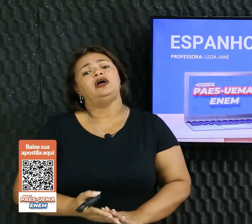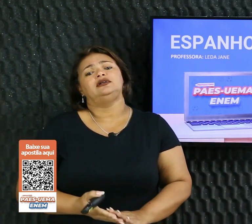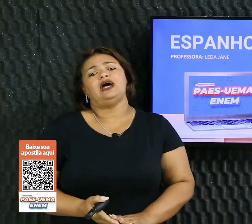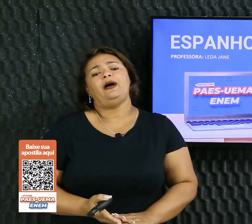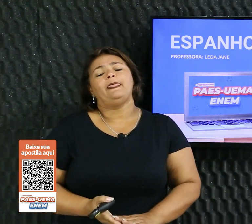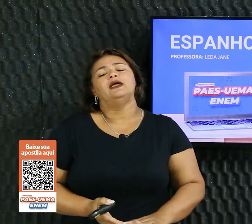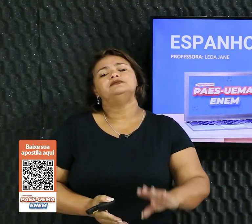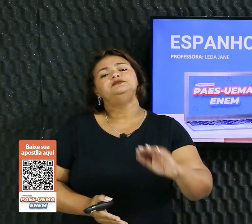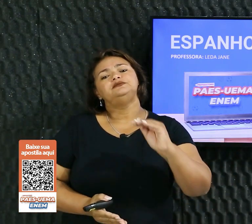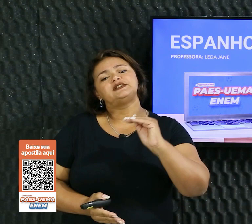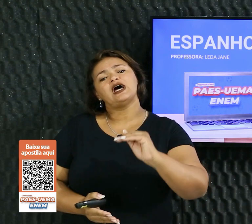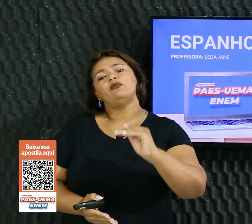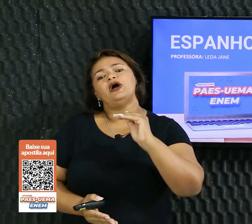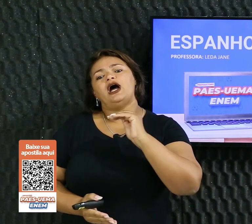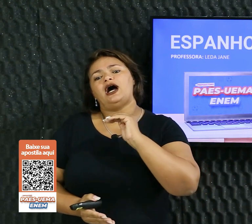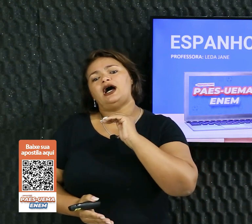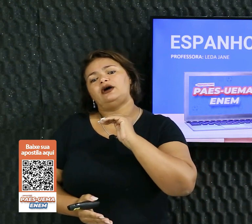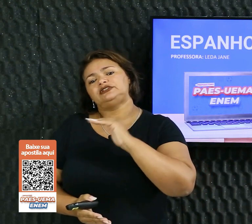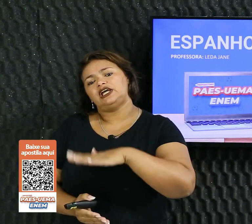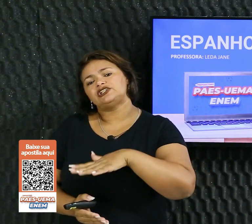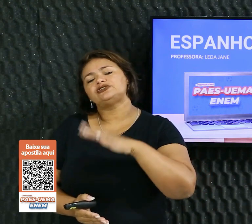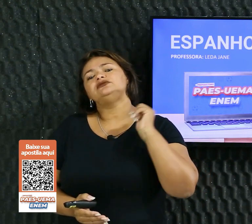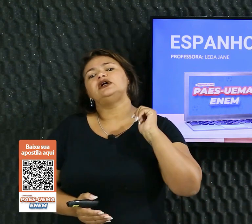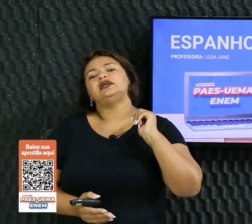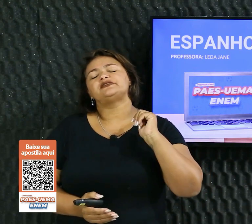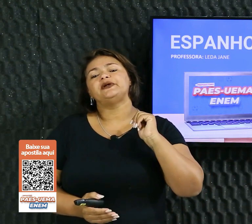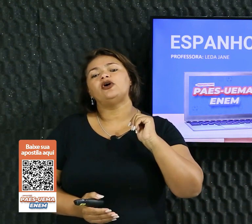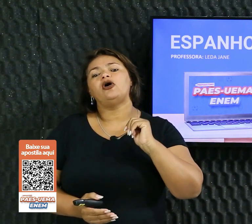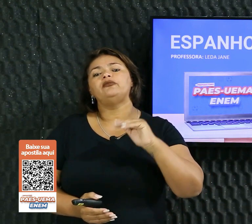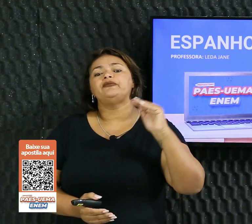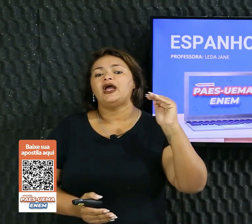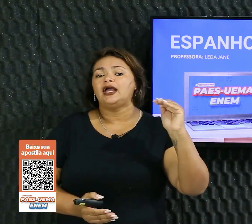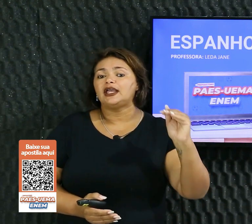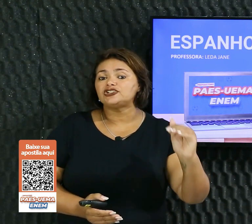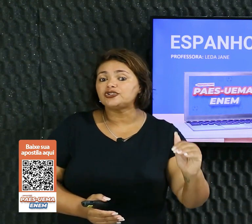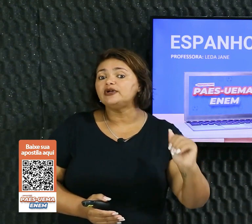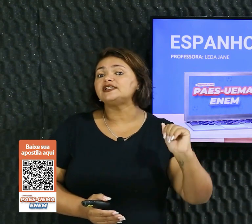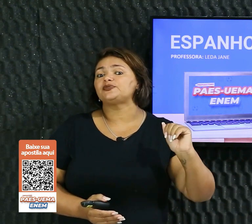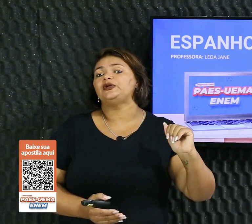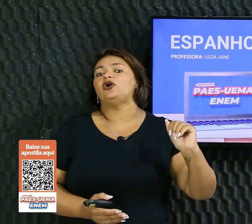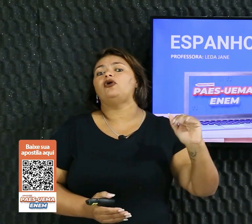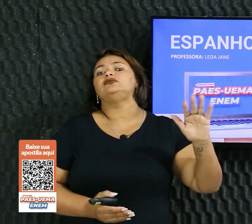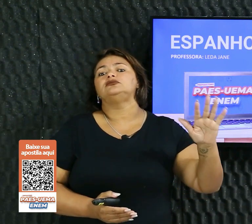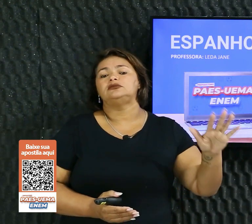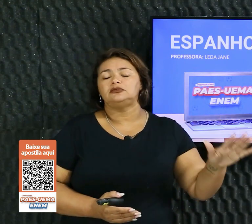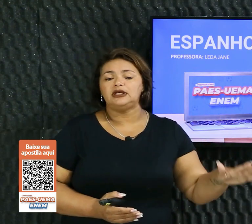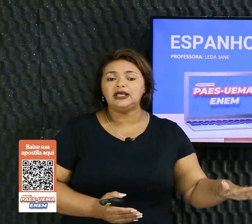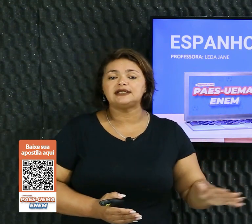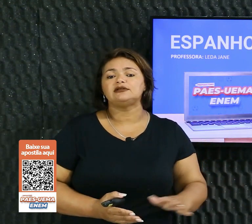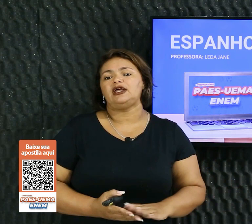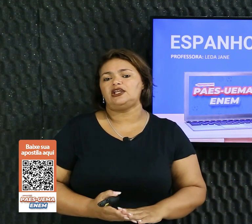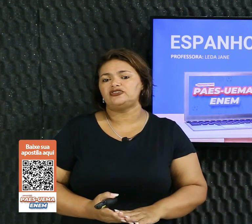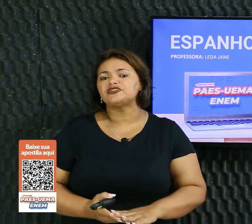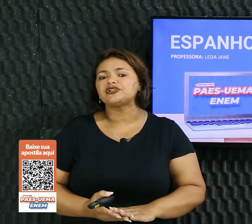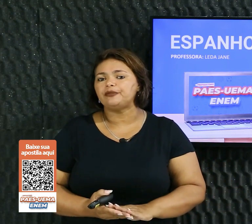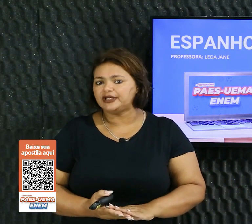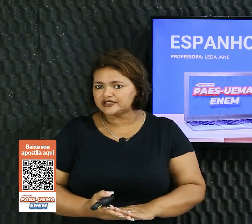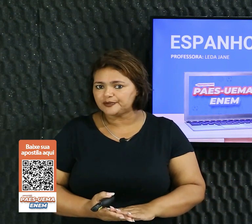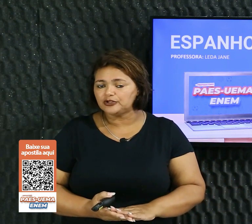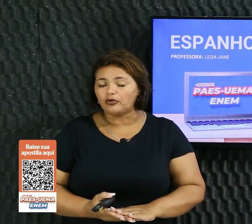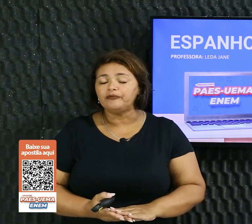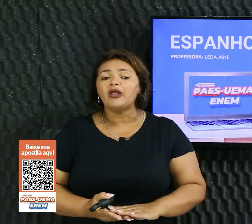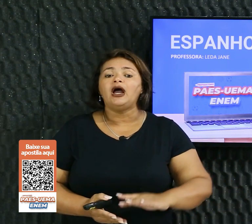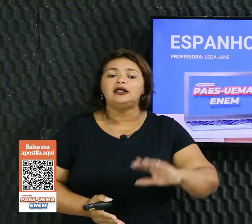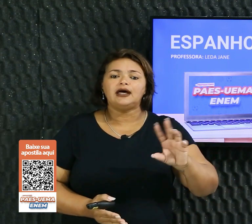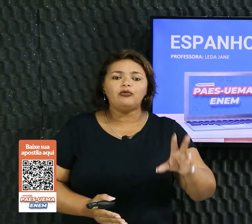99,9%, tá? São o texto em espanhol, questões em espanhol e as alternativas também